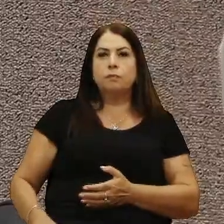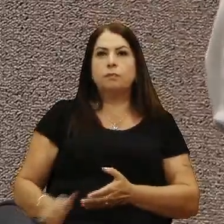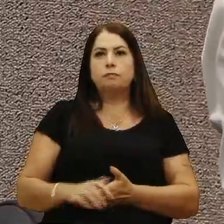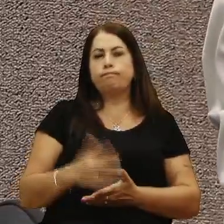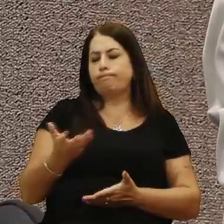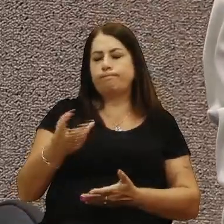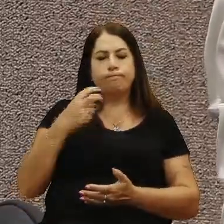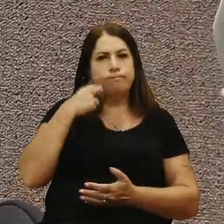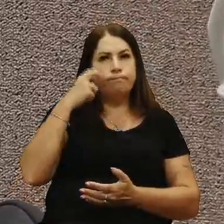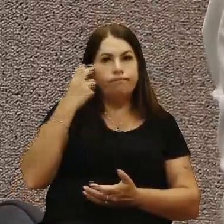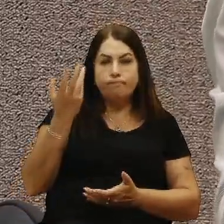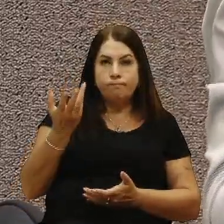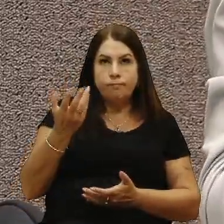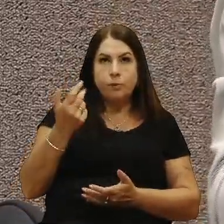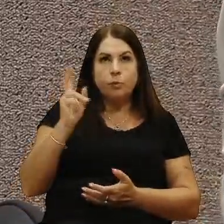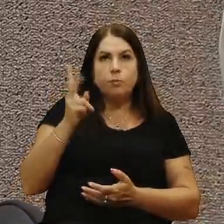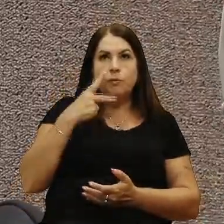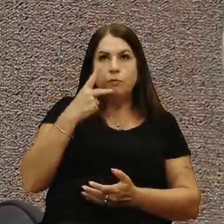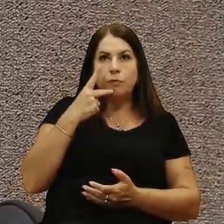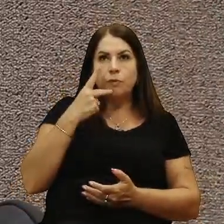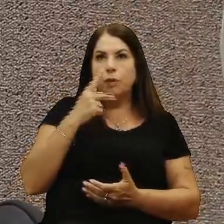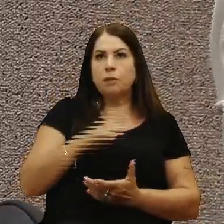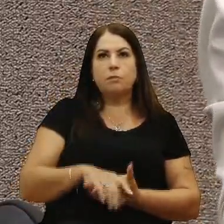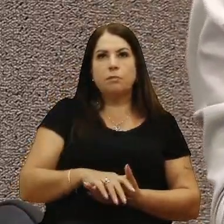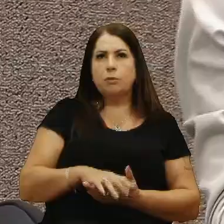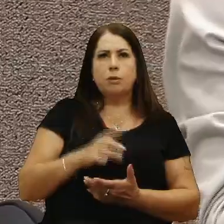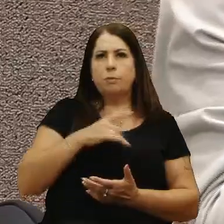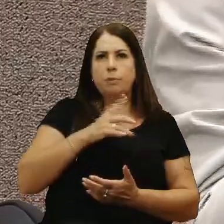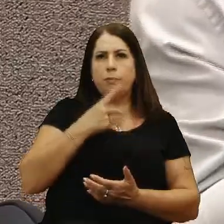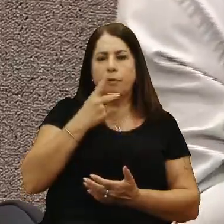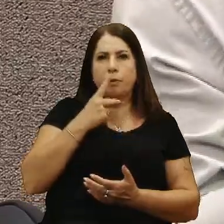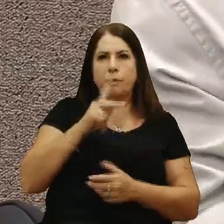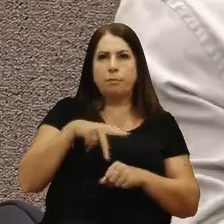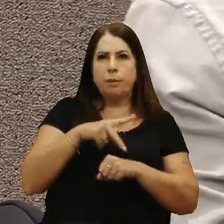é uma vergonha. Eu sempre disse e não tenho nenhum medo de dizer que